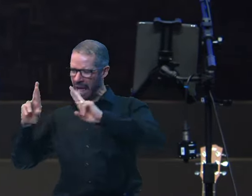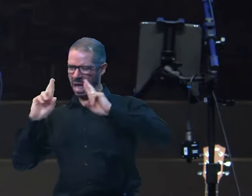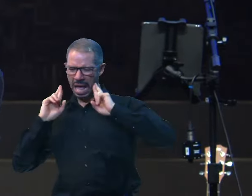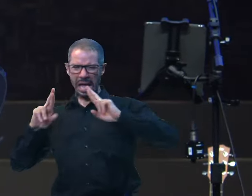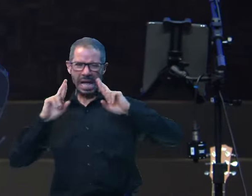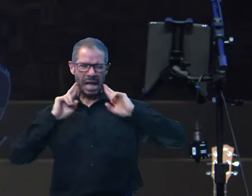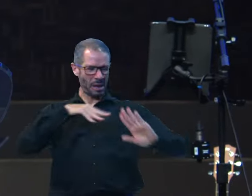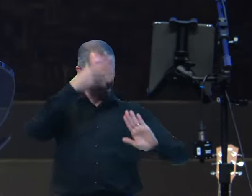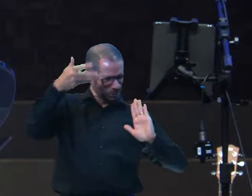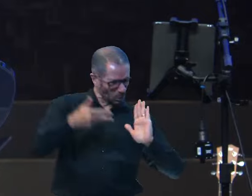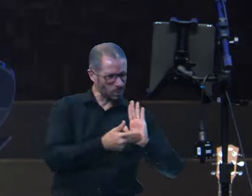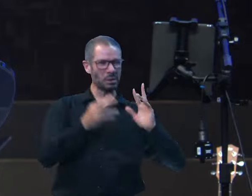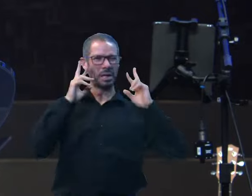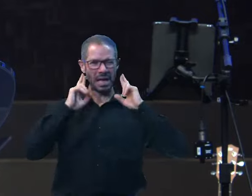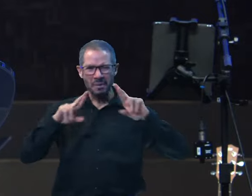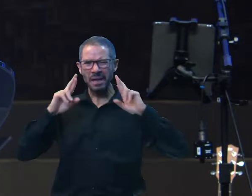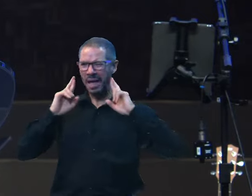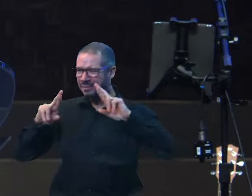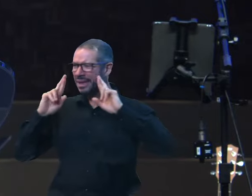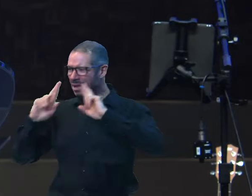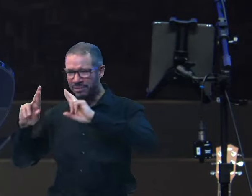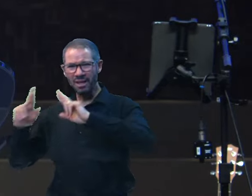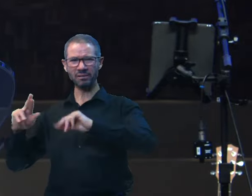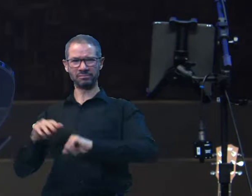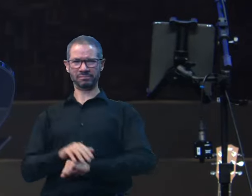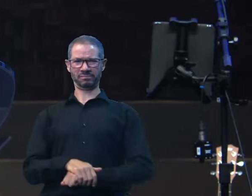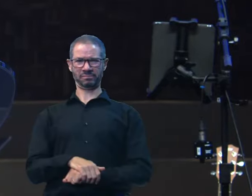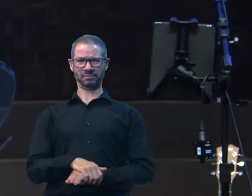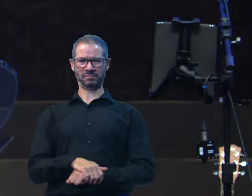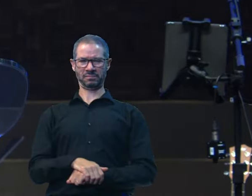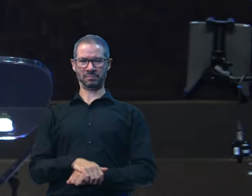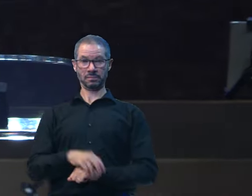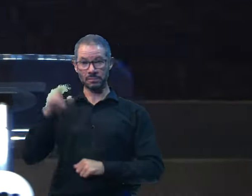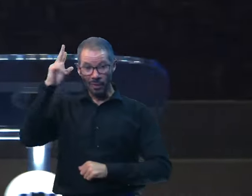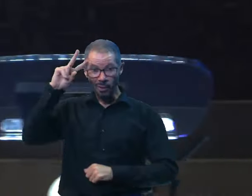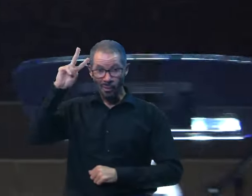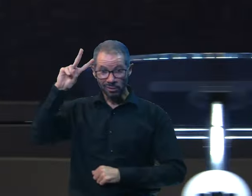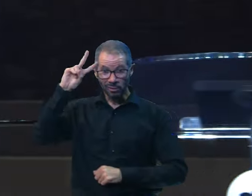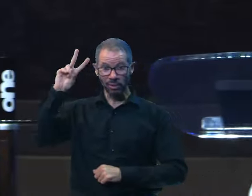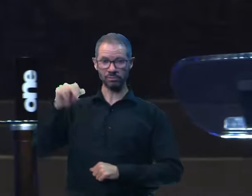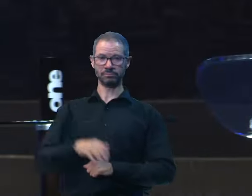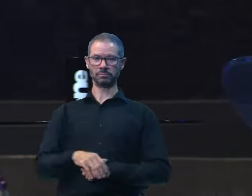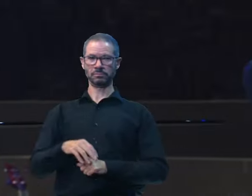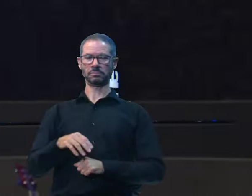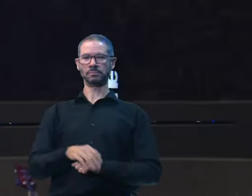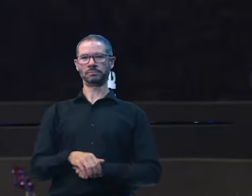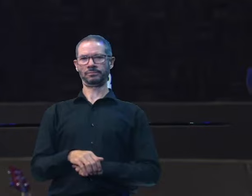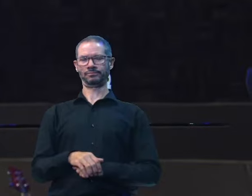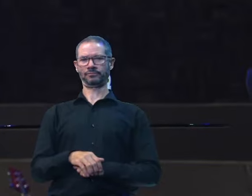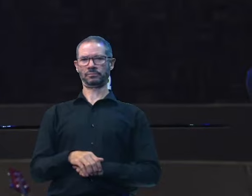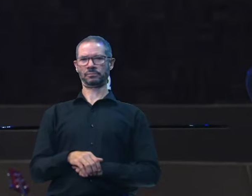Reclama. Tem uma historinha que diz assim: